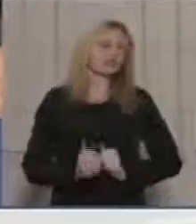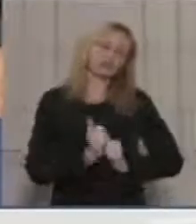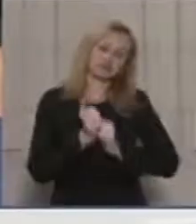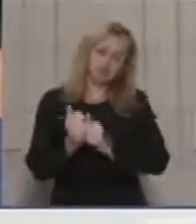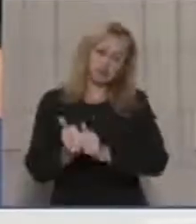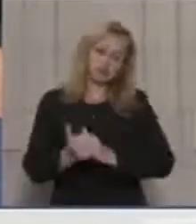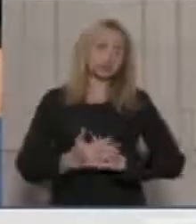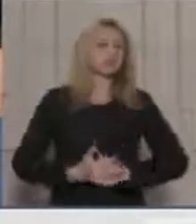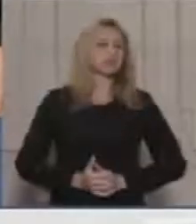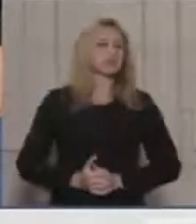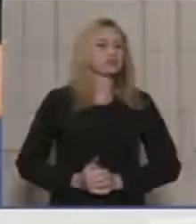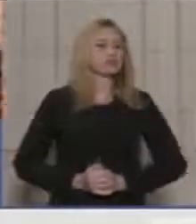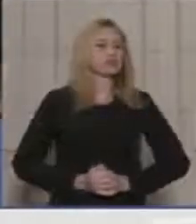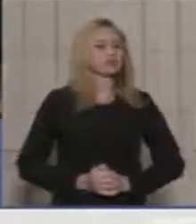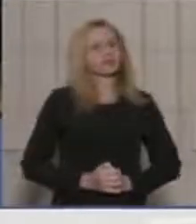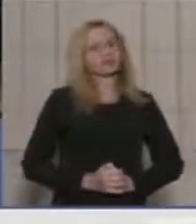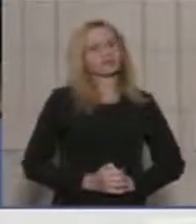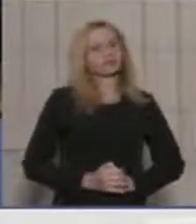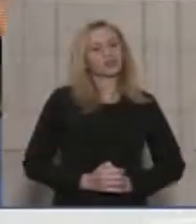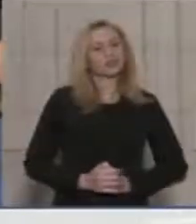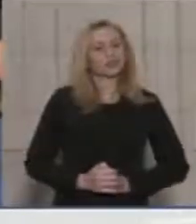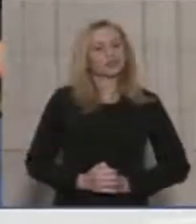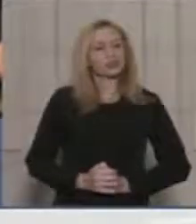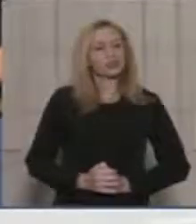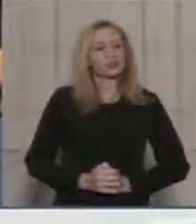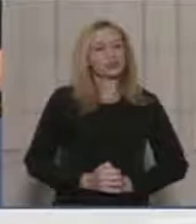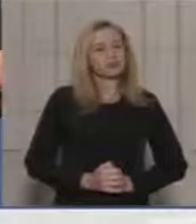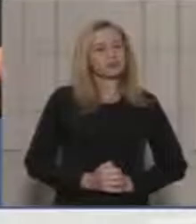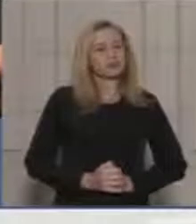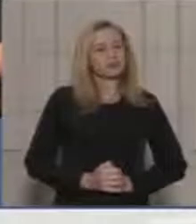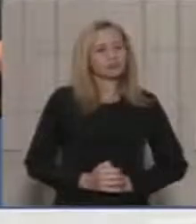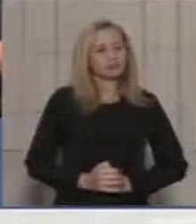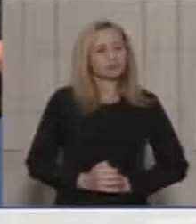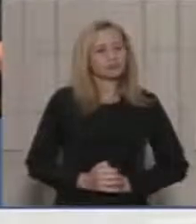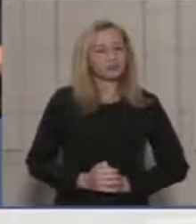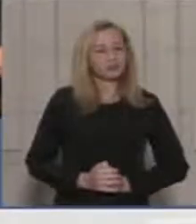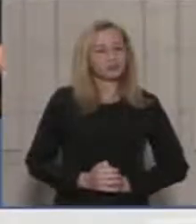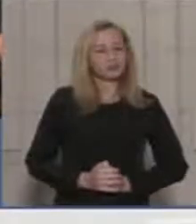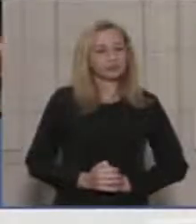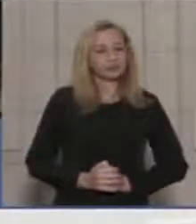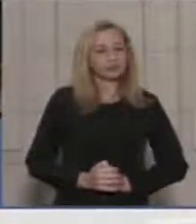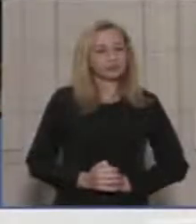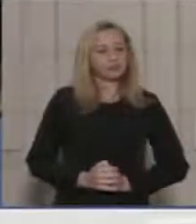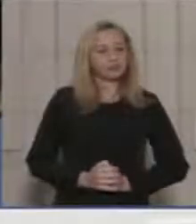segmento da rede de internet.